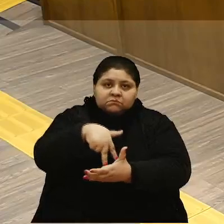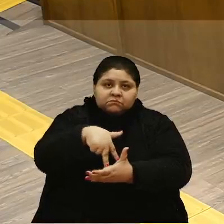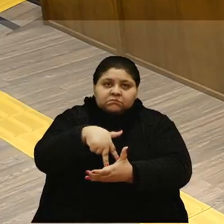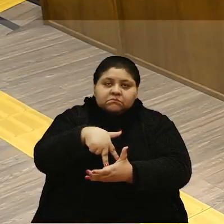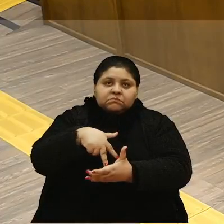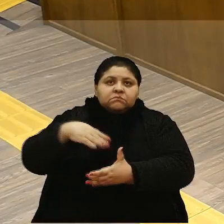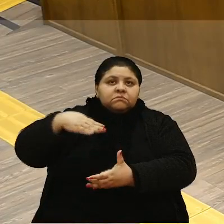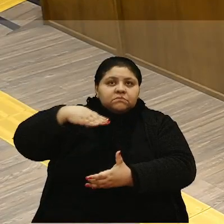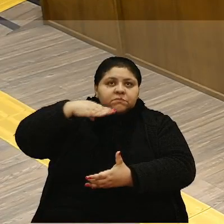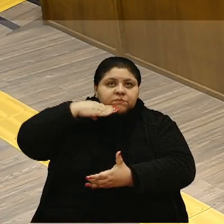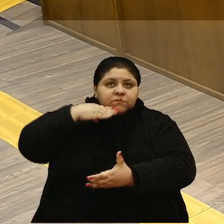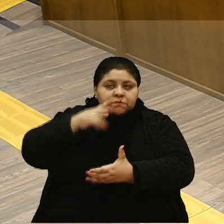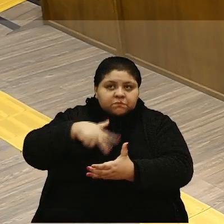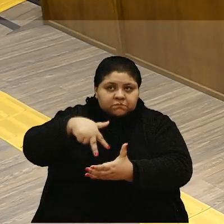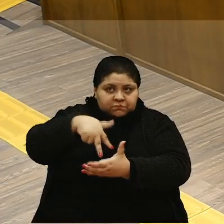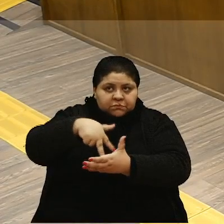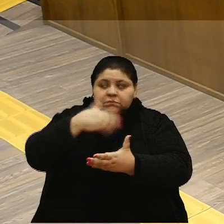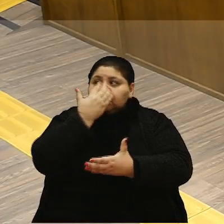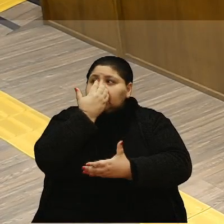Bortola, da tribuna.